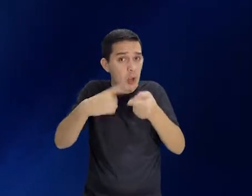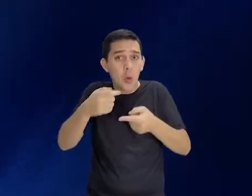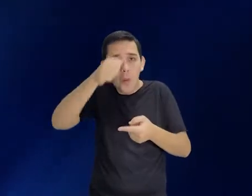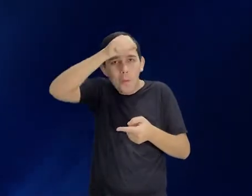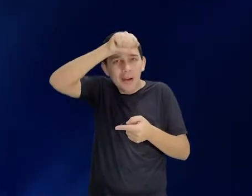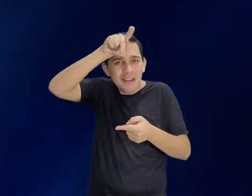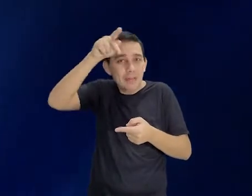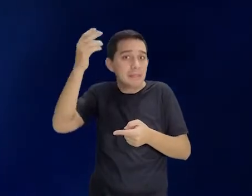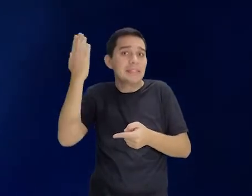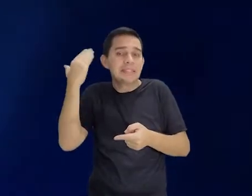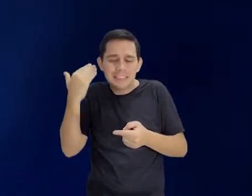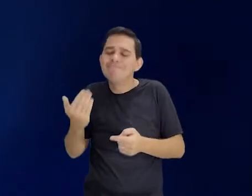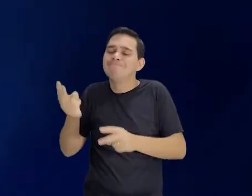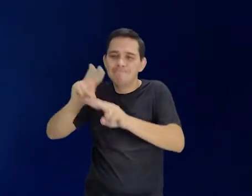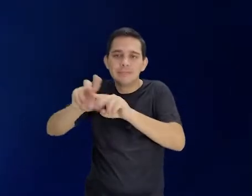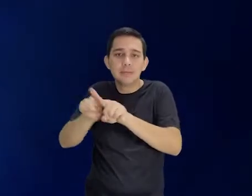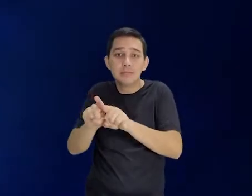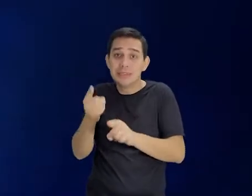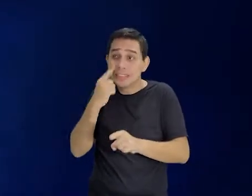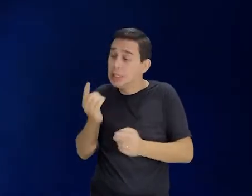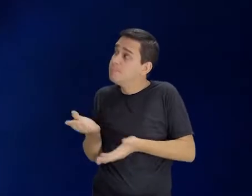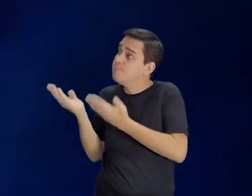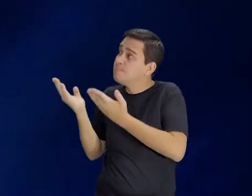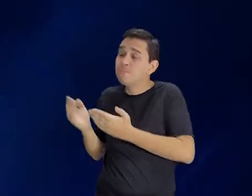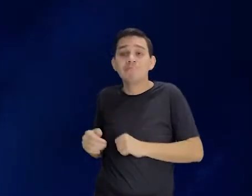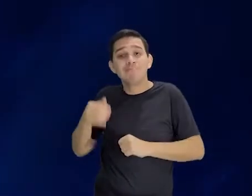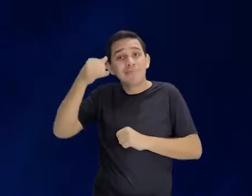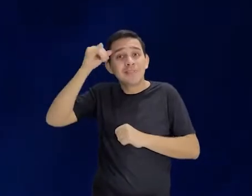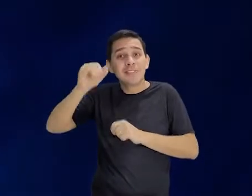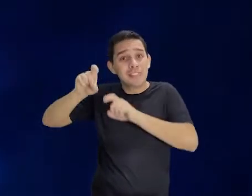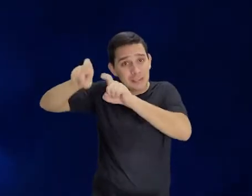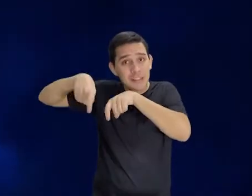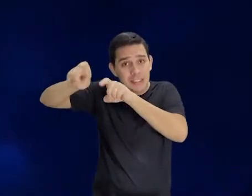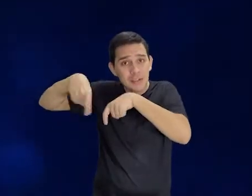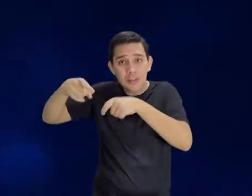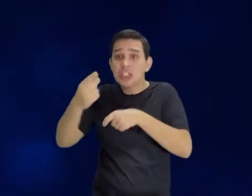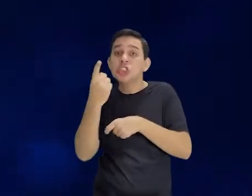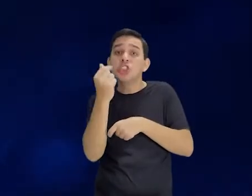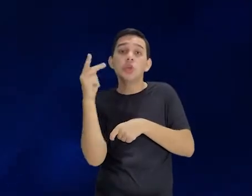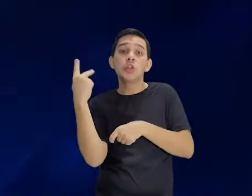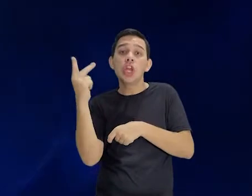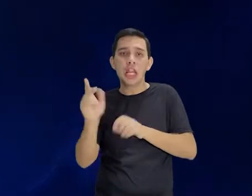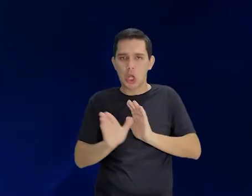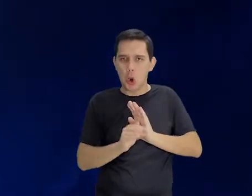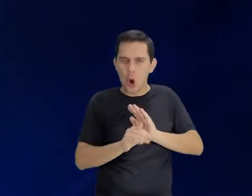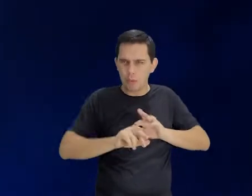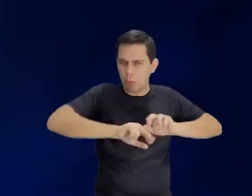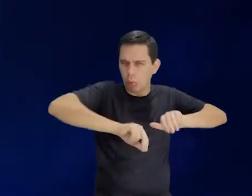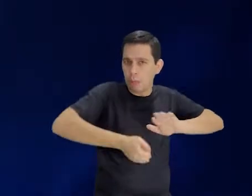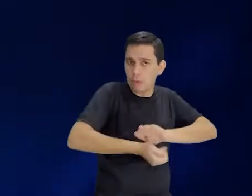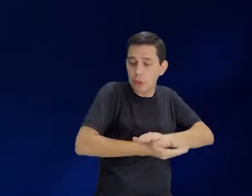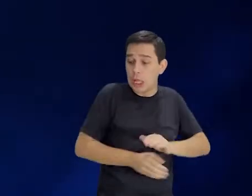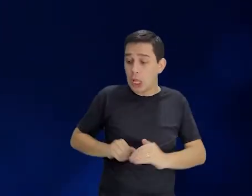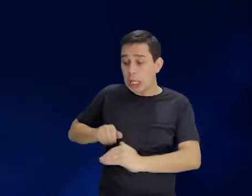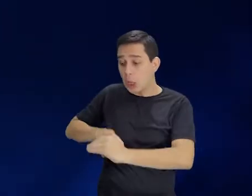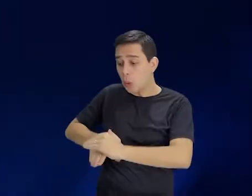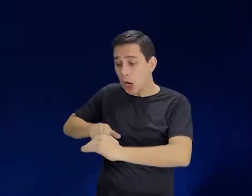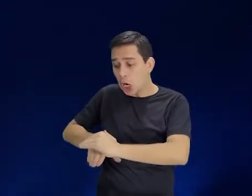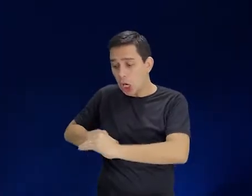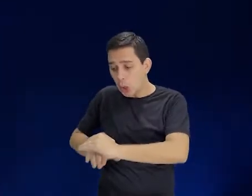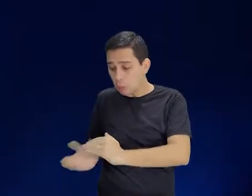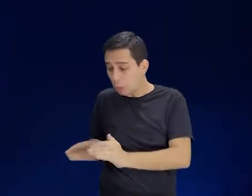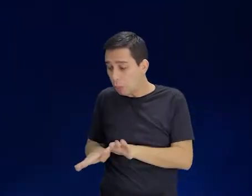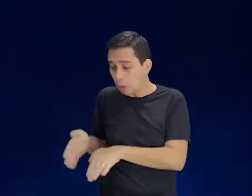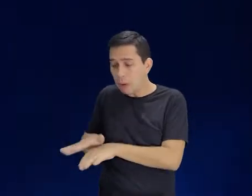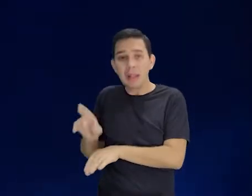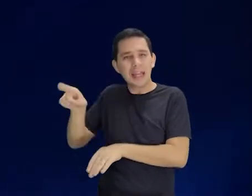que enterrava dinheiro em seu sítio. Naquela primeira fase, nós também fizemos vários cumprimentos de mandados